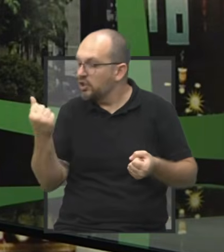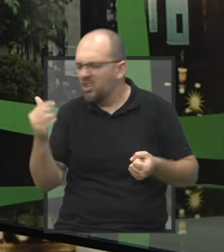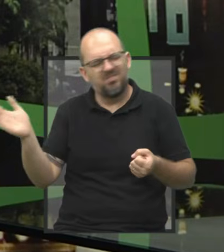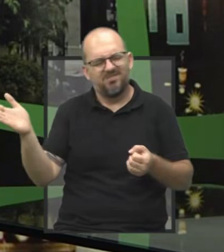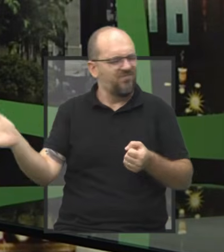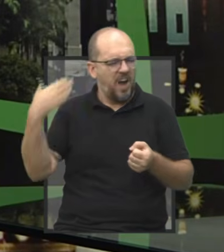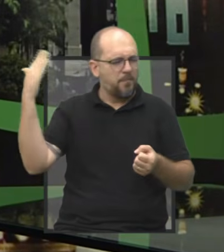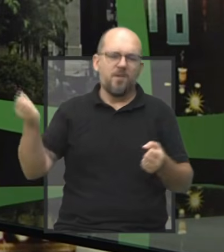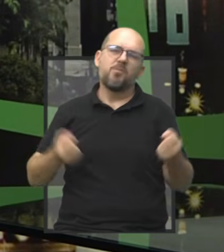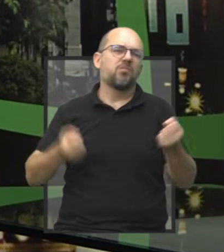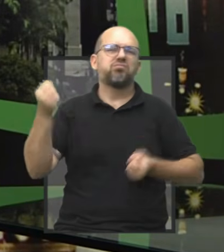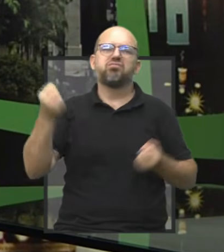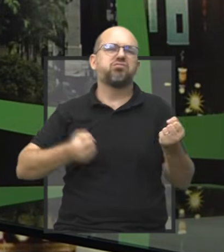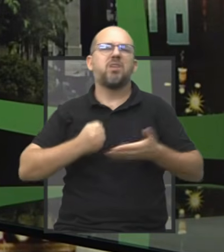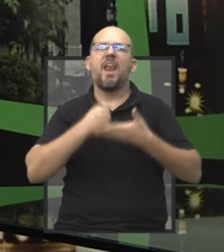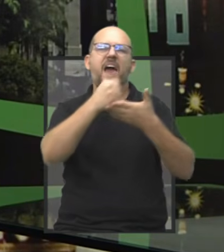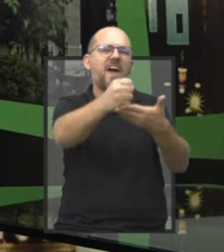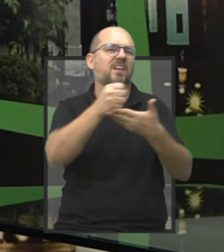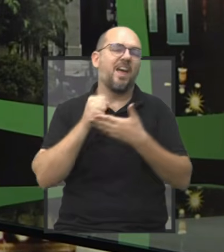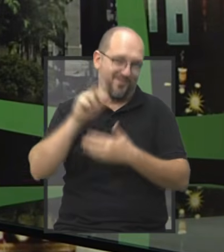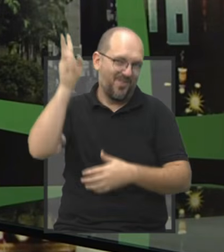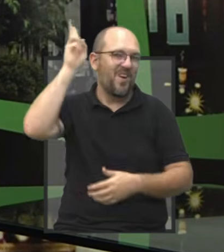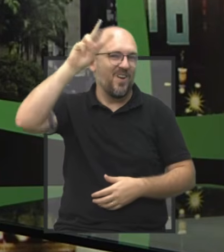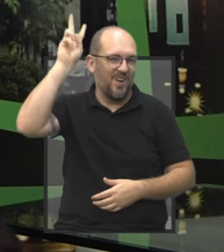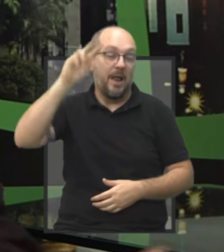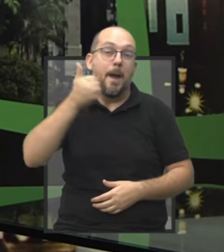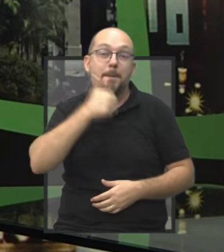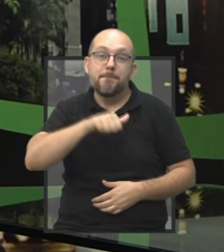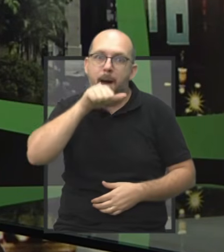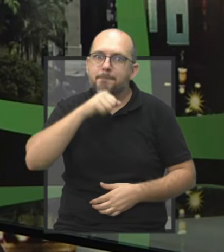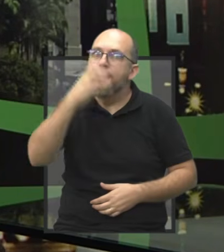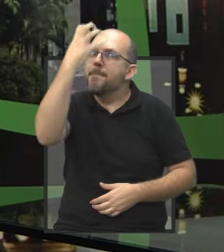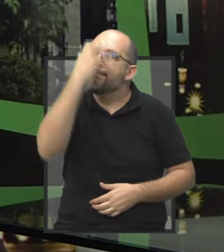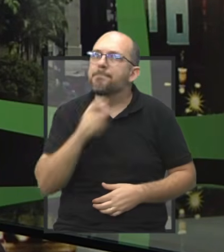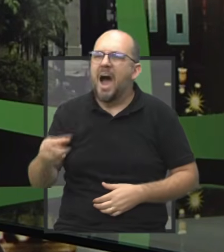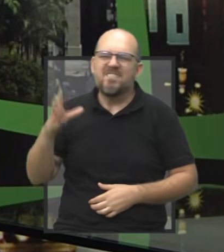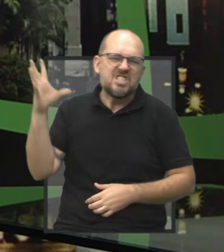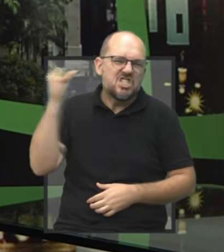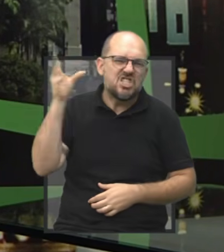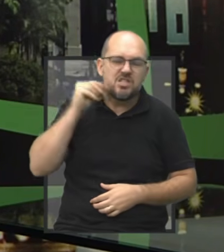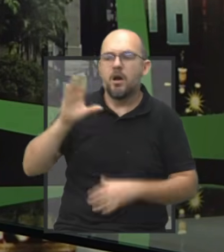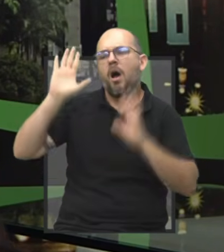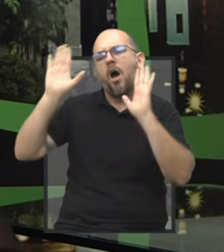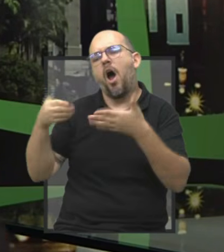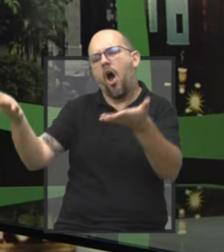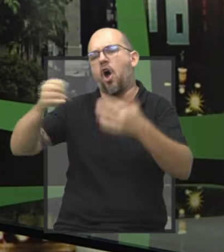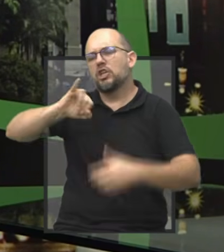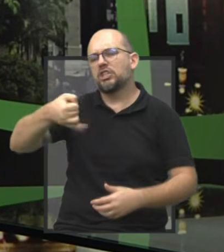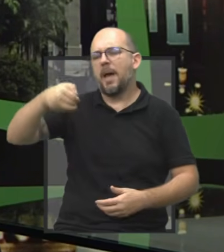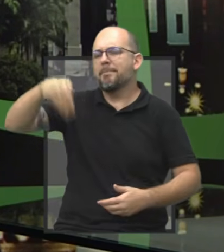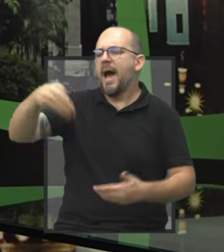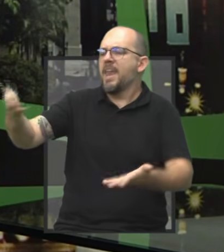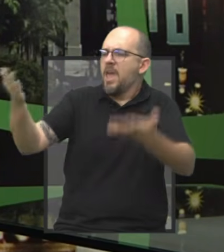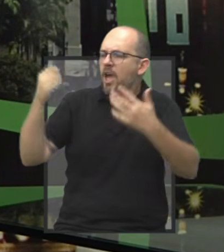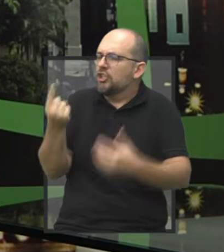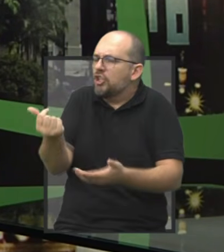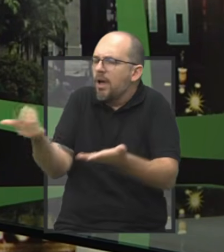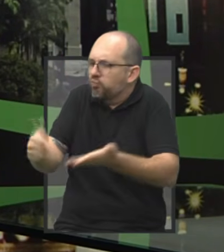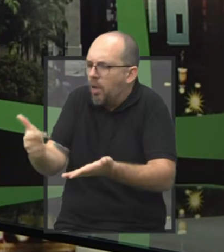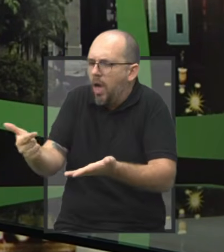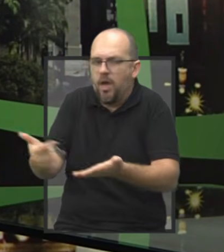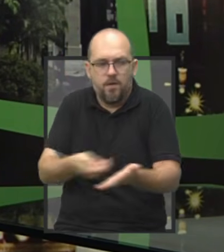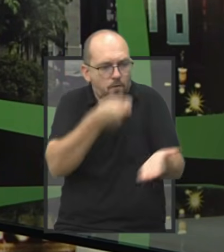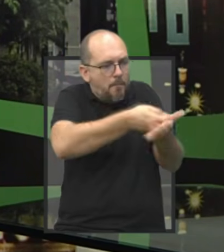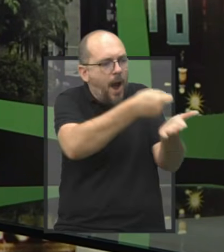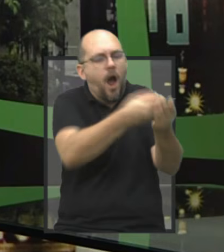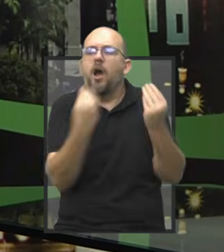Isso eu lembro. A minha mãe, Peta, nossa, ficava muito brava com ele. Zé Maria, como é que eu pago as contas se não tiver